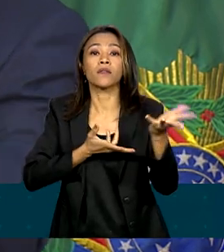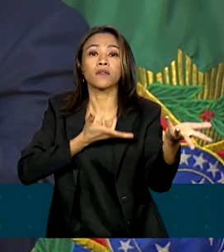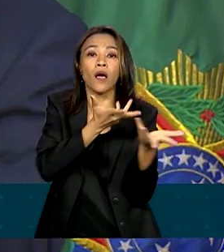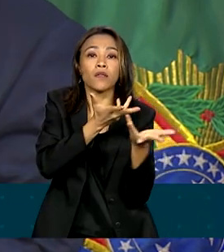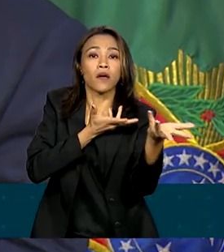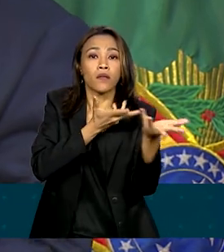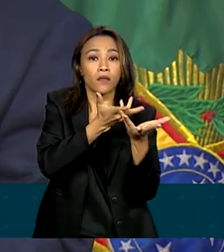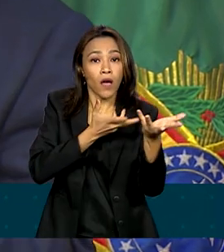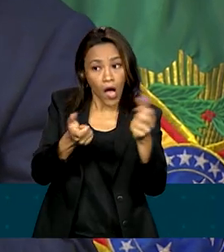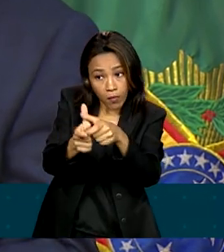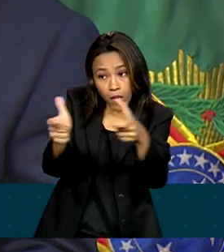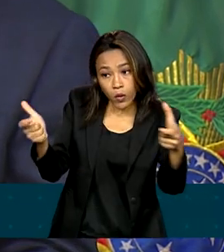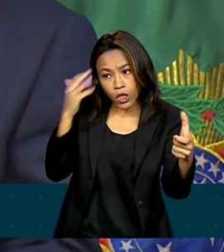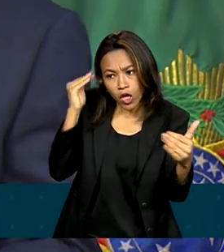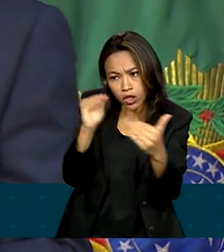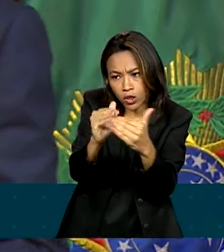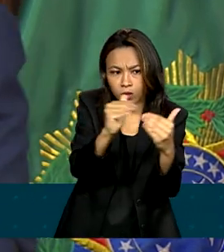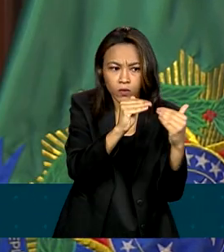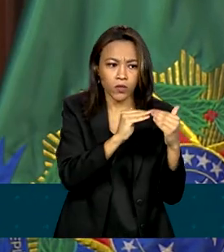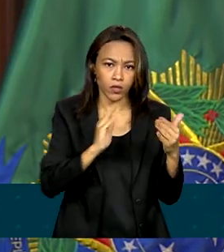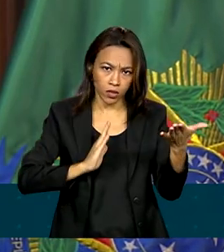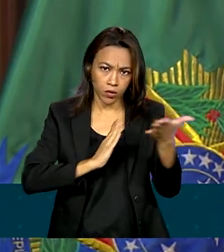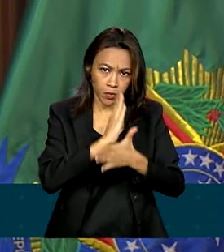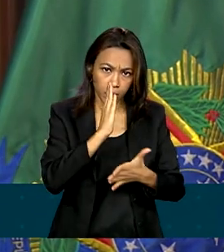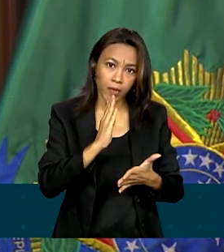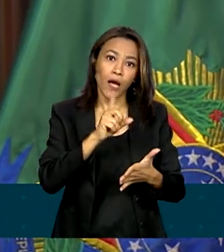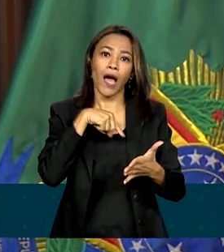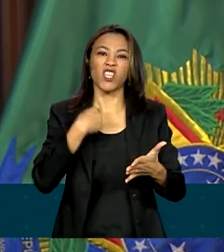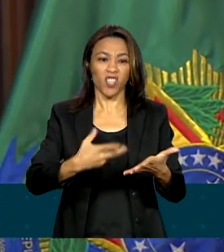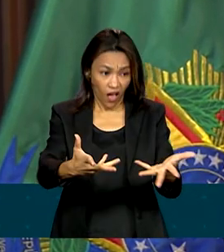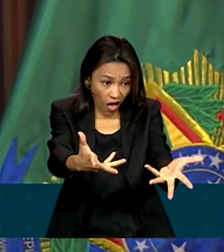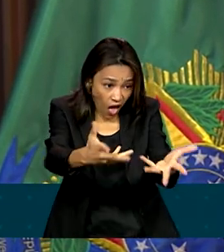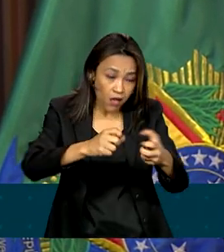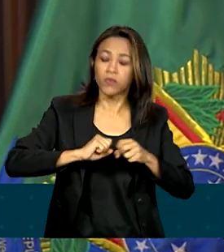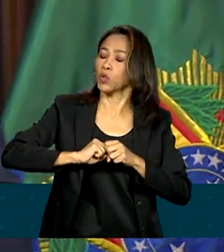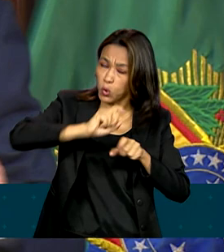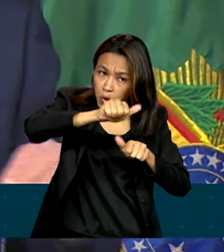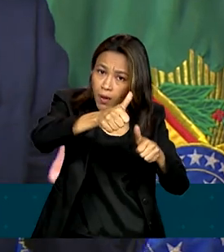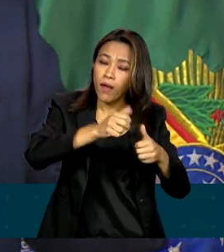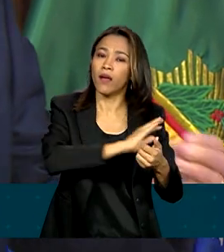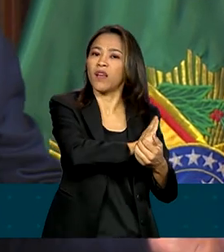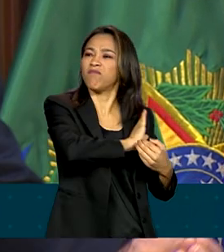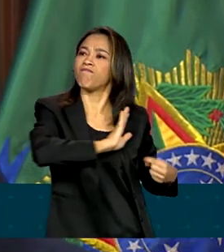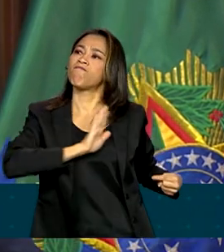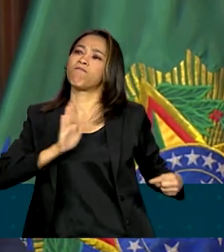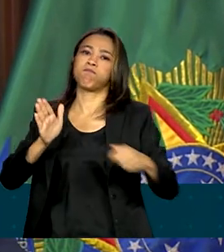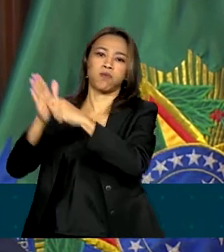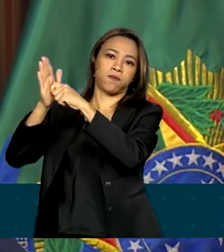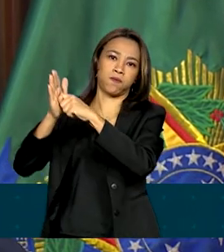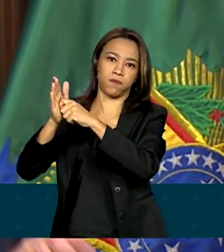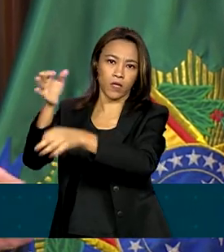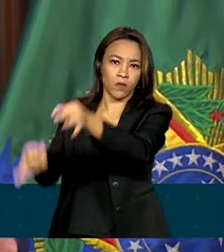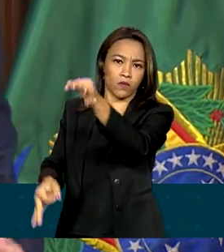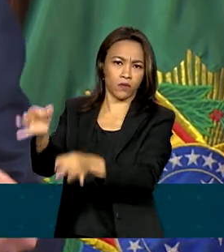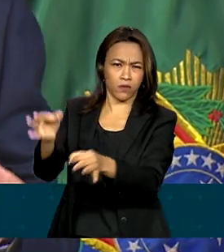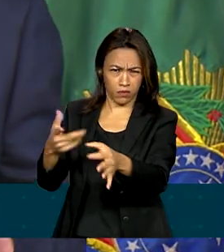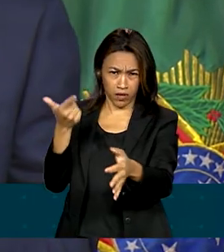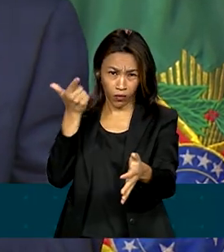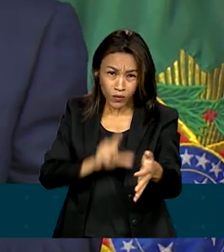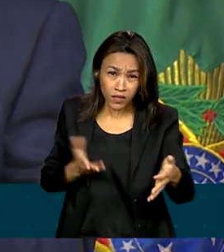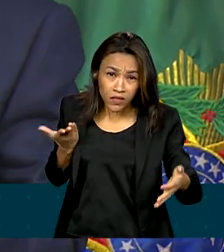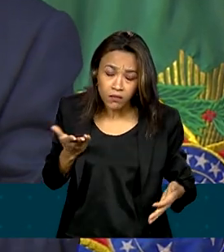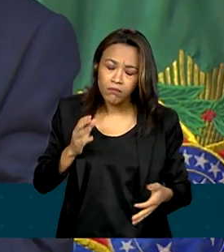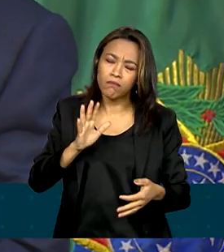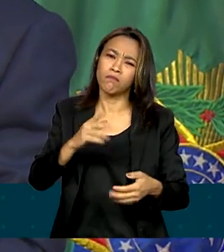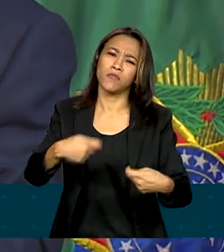e a minoria cumpre aquilo que foi aprovado, a gente recorre a uma outra instância para ver se a gente consegue ganhar. É preciso